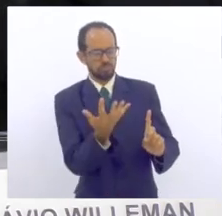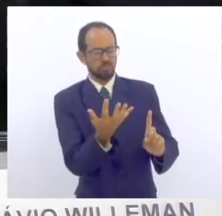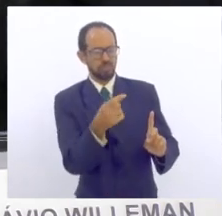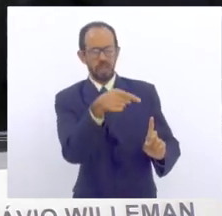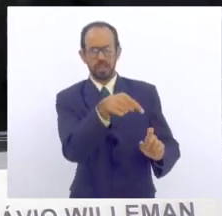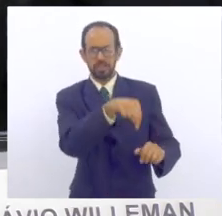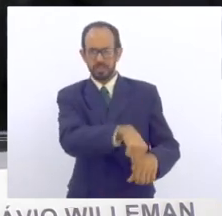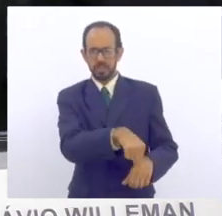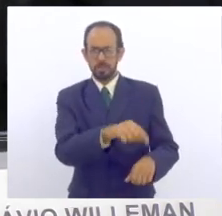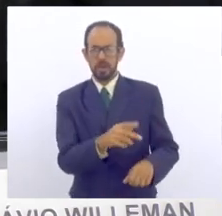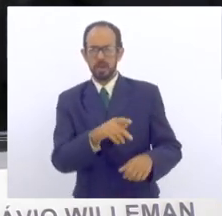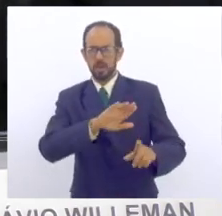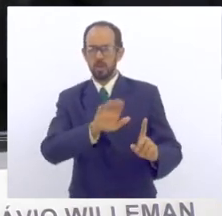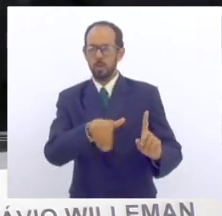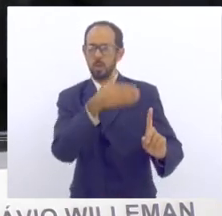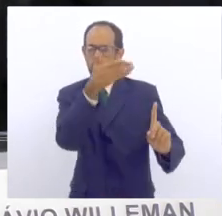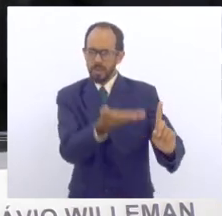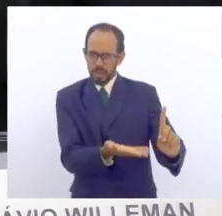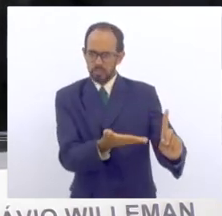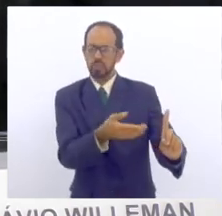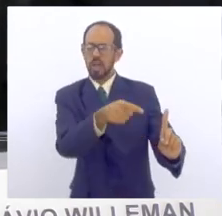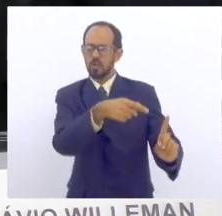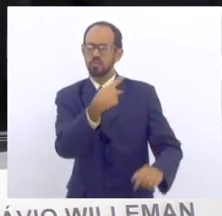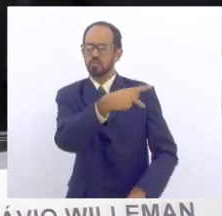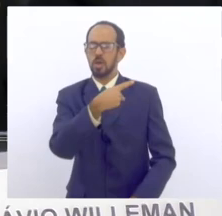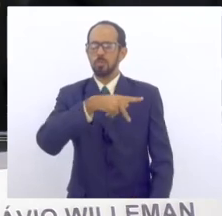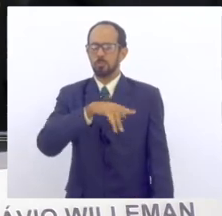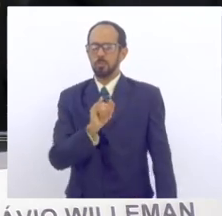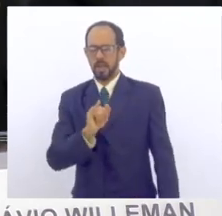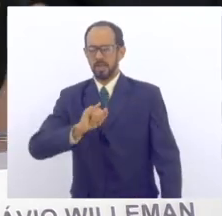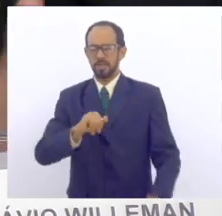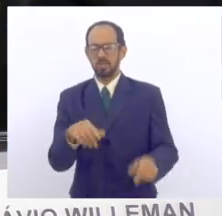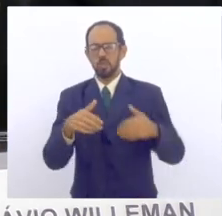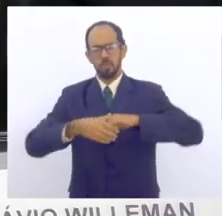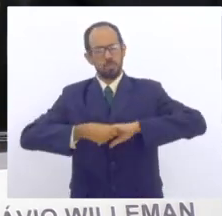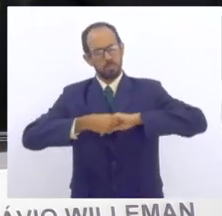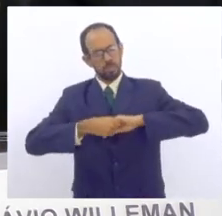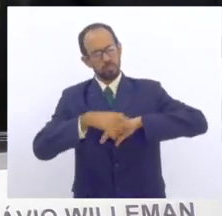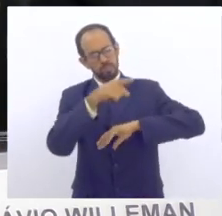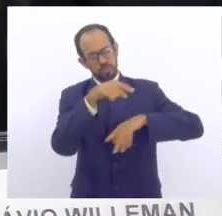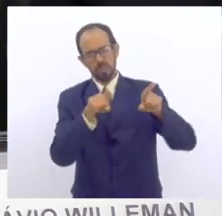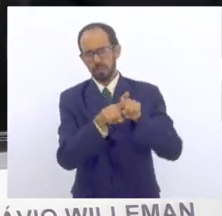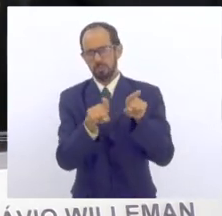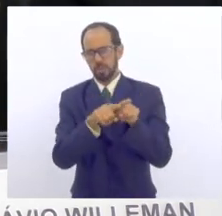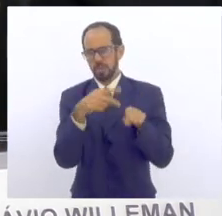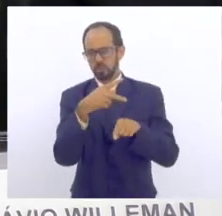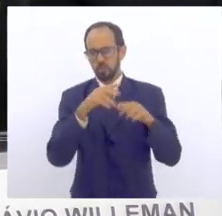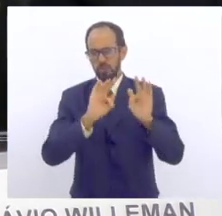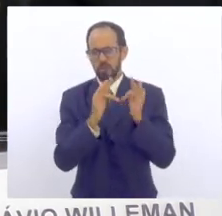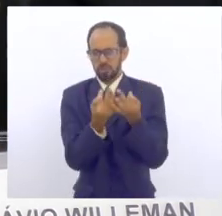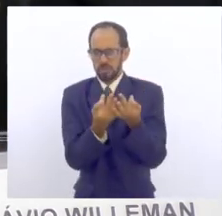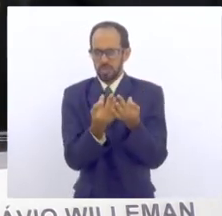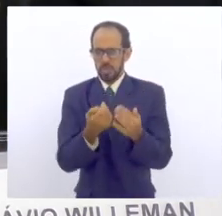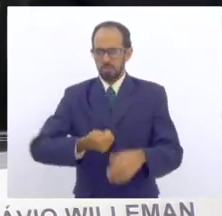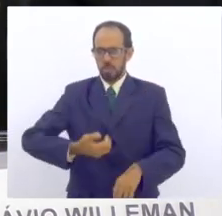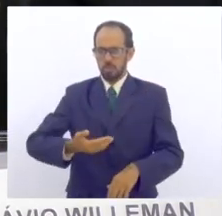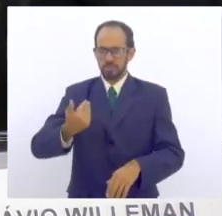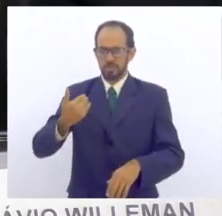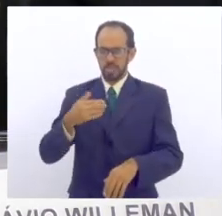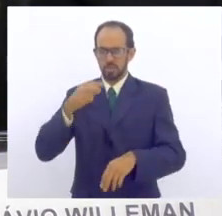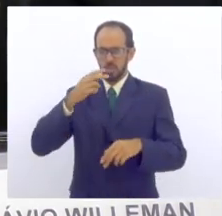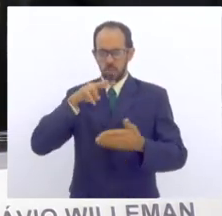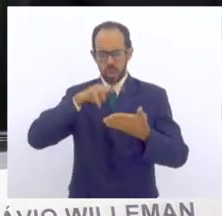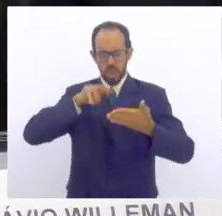cumprimento você e todos os seus familiares a pouco filha a biografia Doutor esmerino